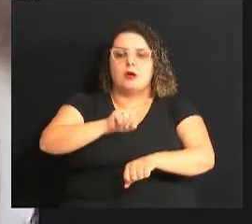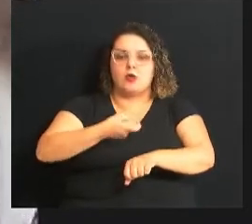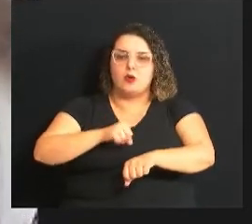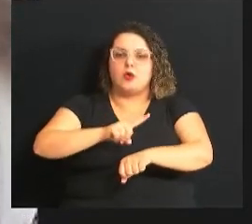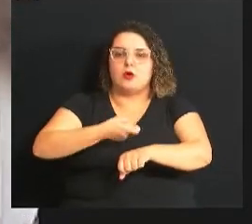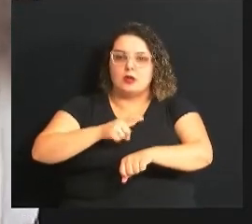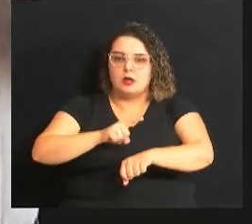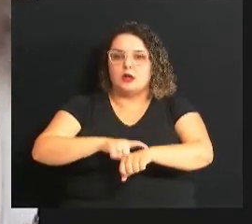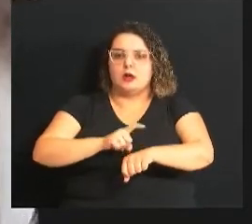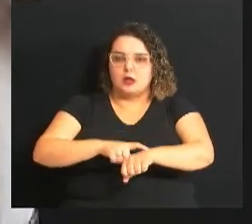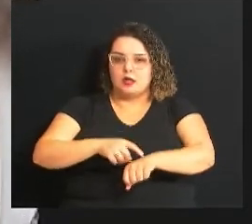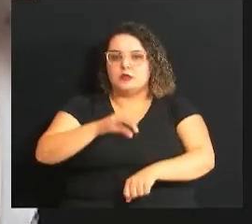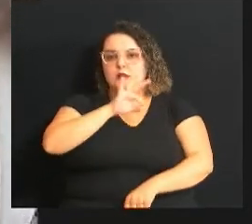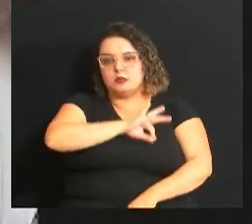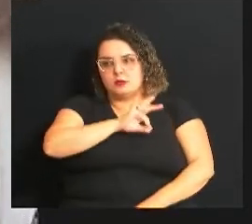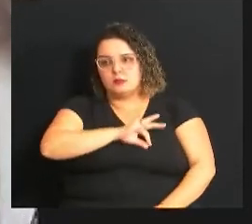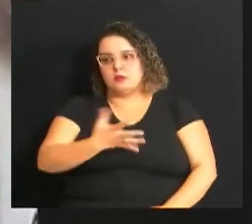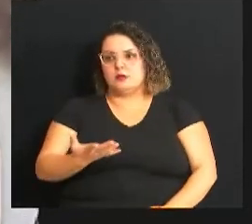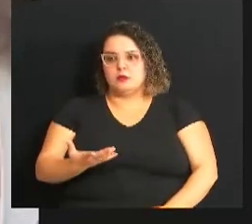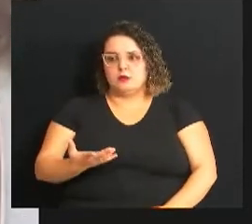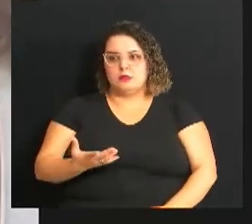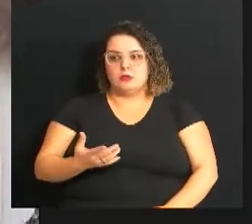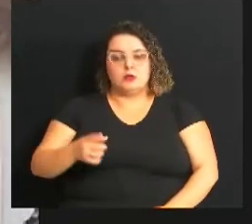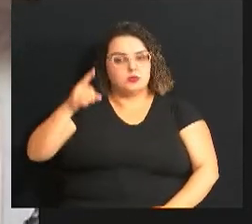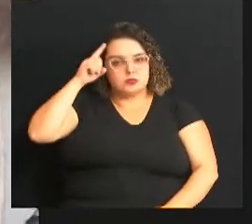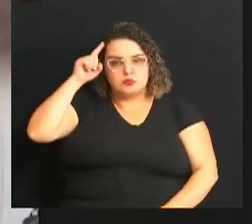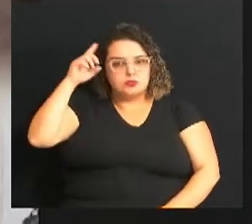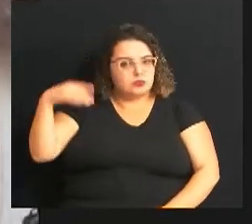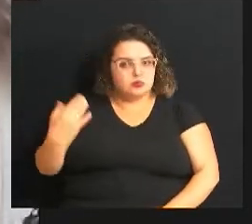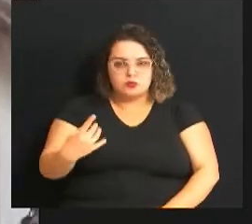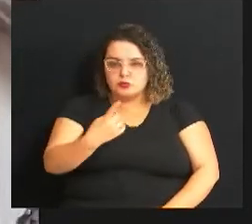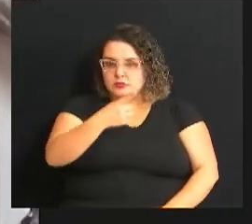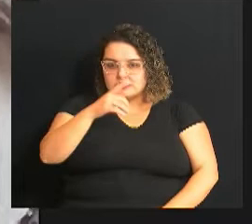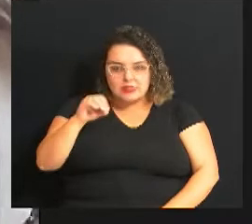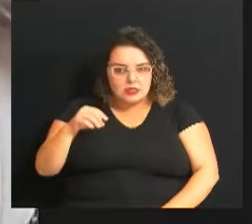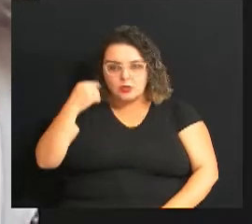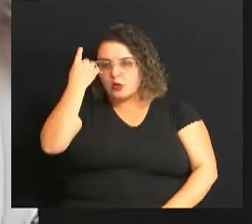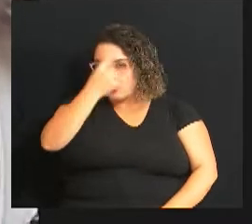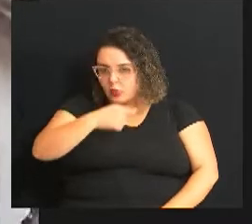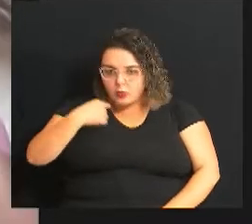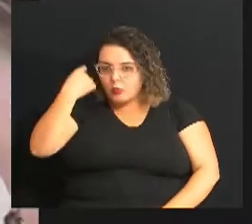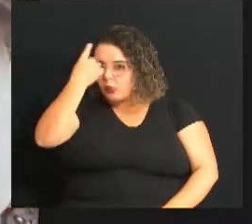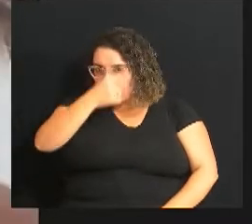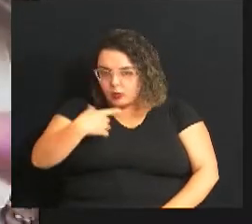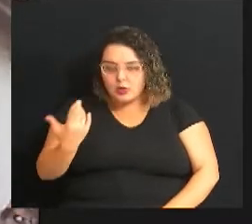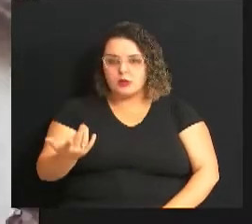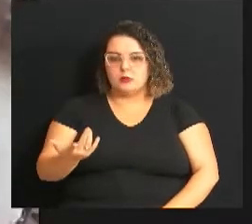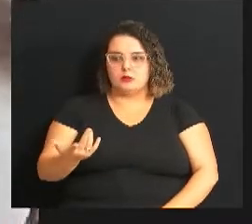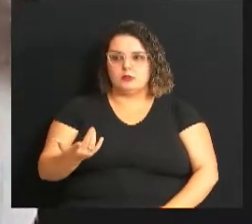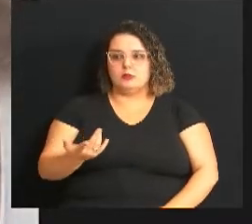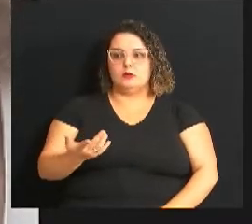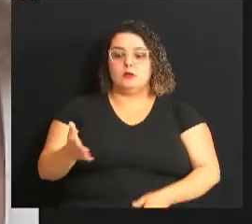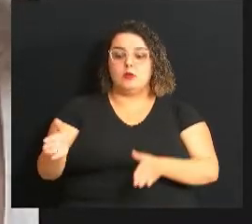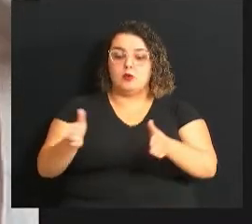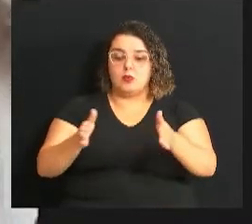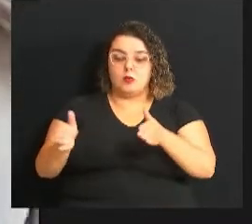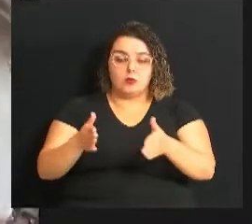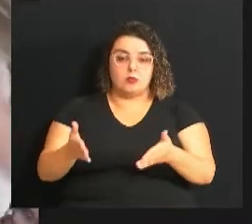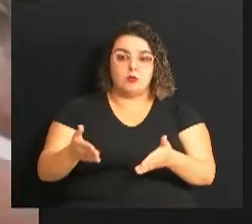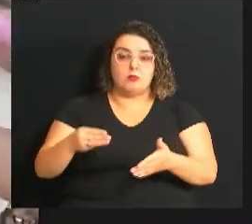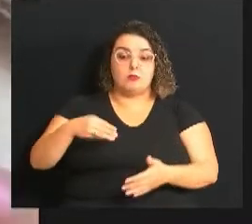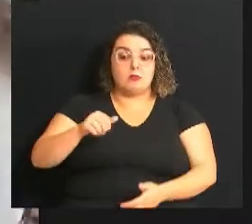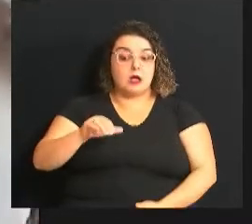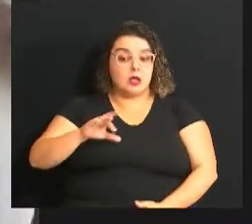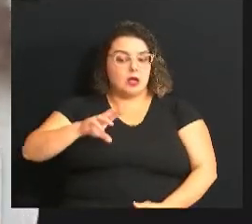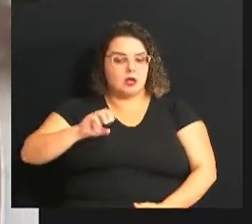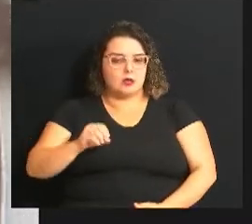impossível o indivíduo trabalhar todo dia 10 horas. E se a gente considerar um cenário macroeconômico, um